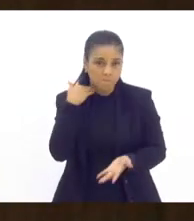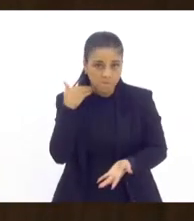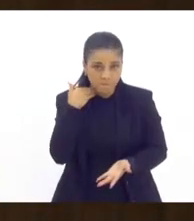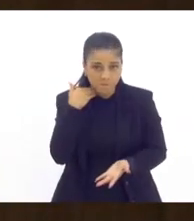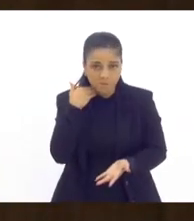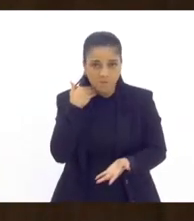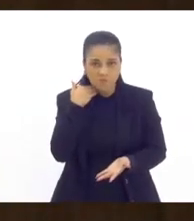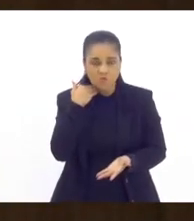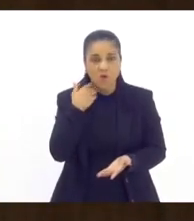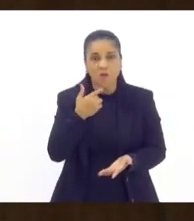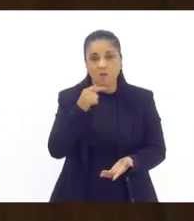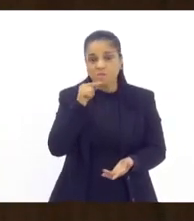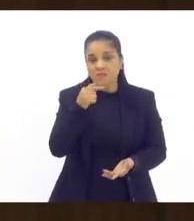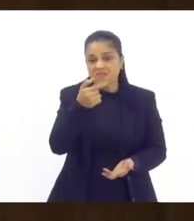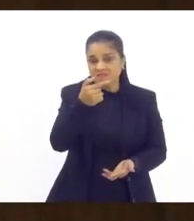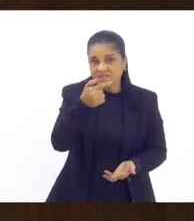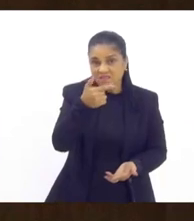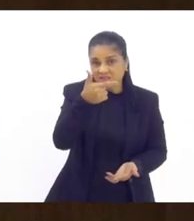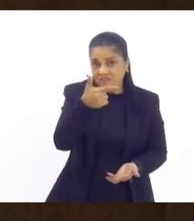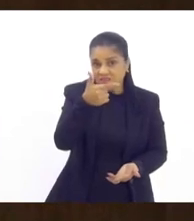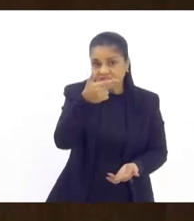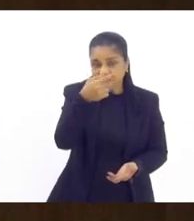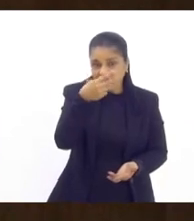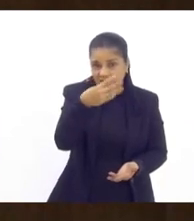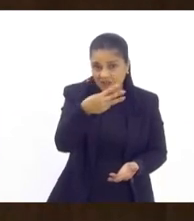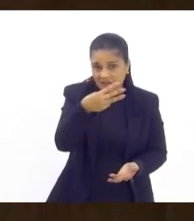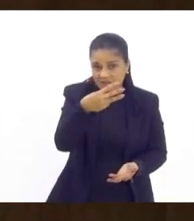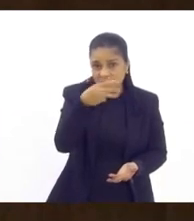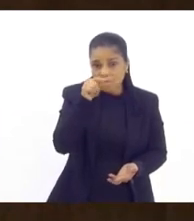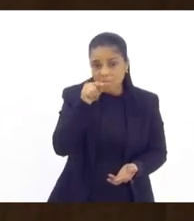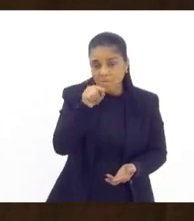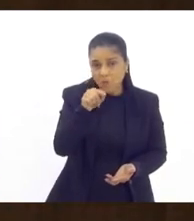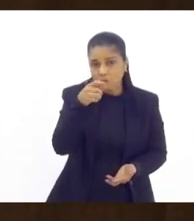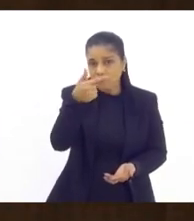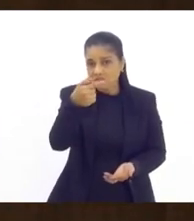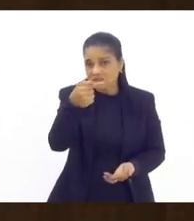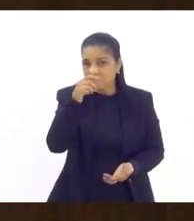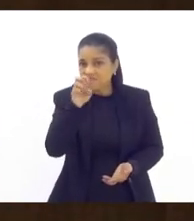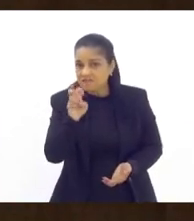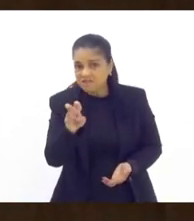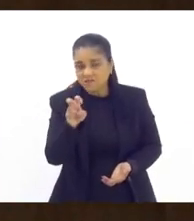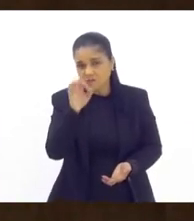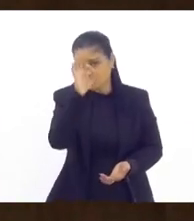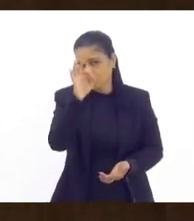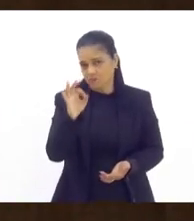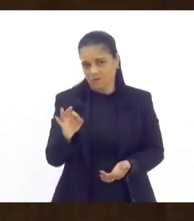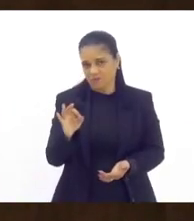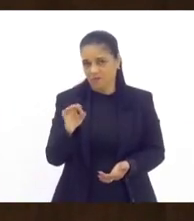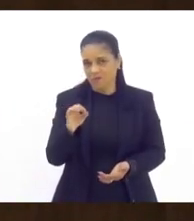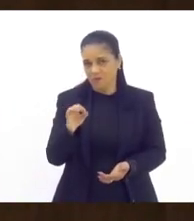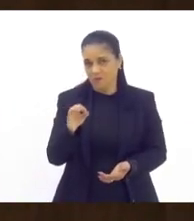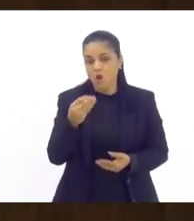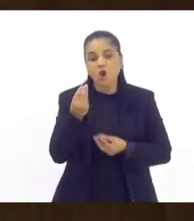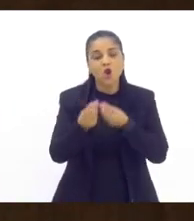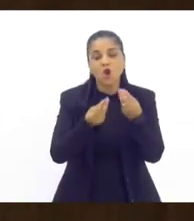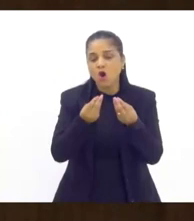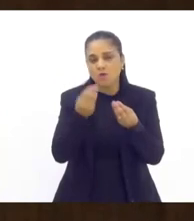13,75. O país não pode crescer. E tem